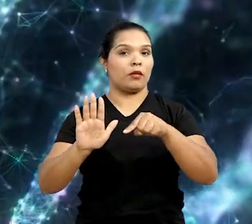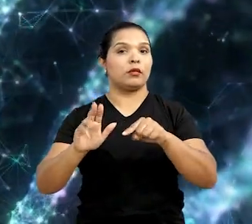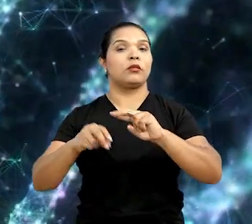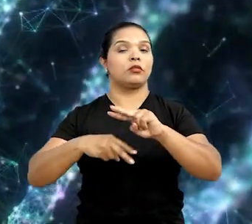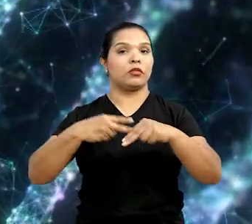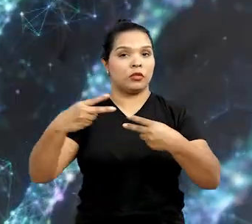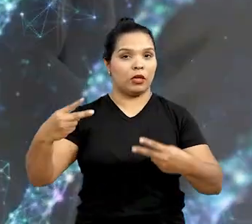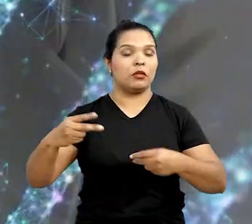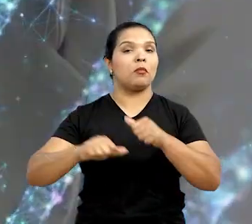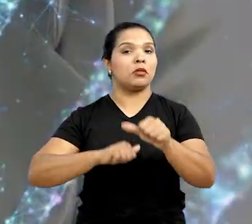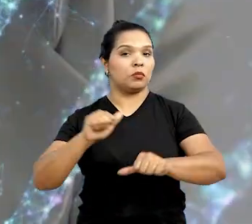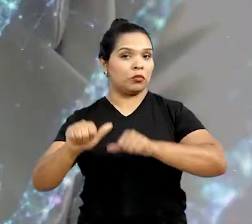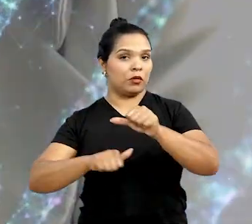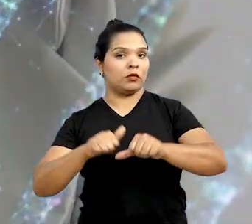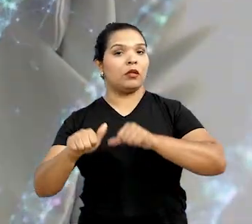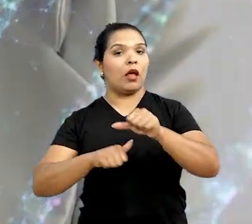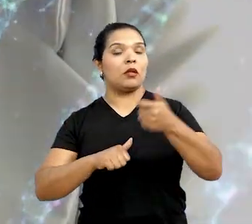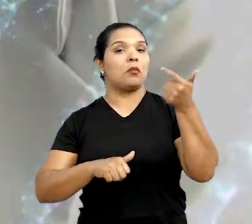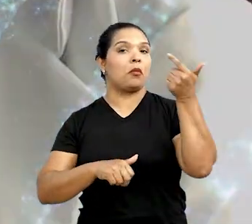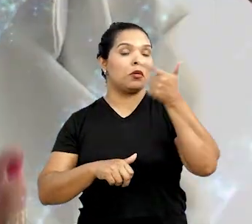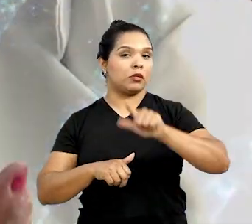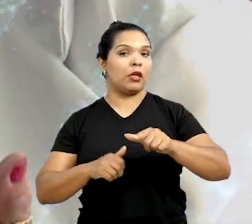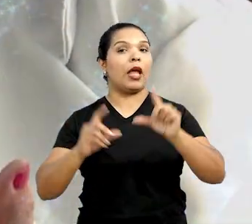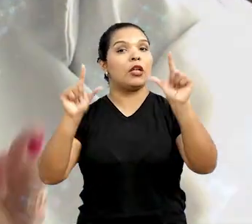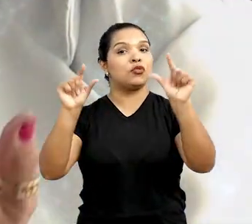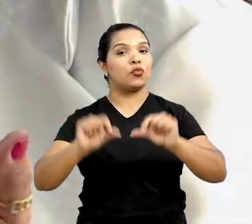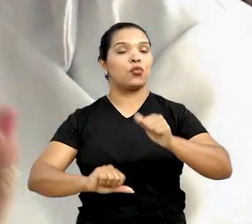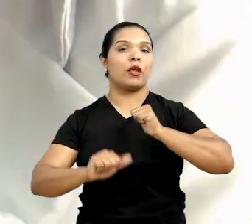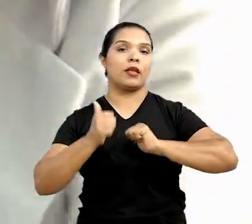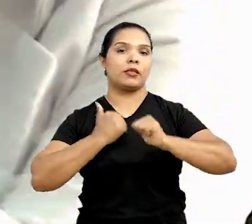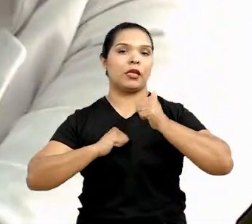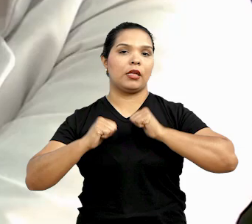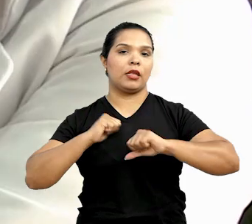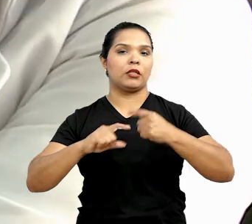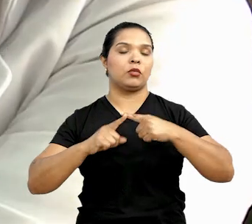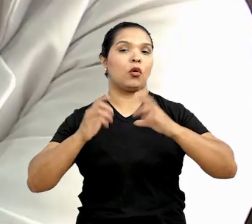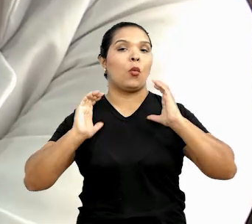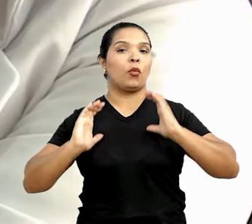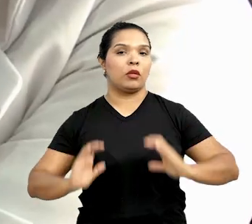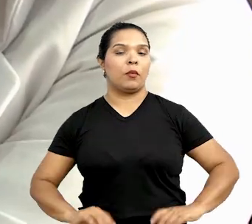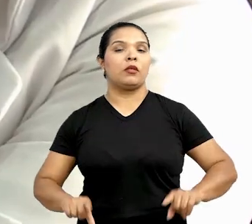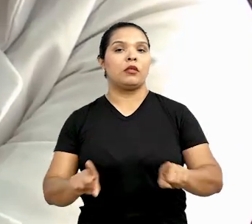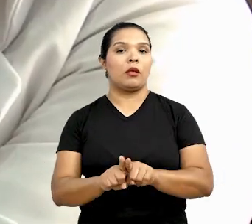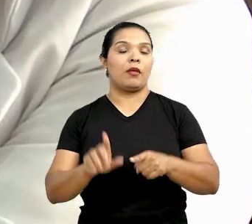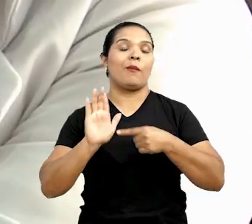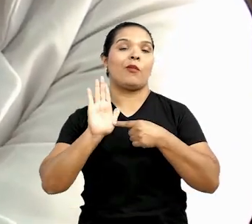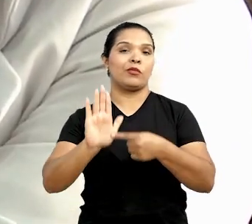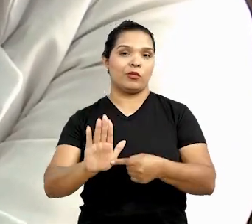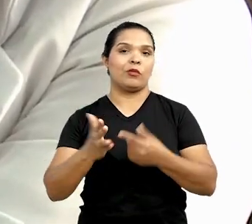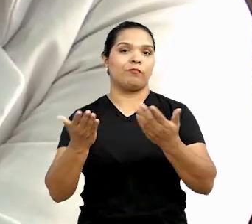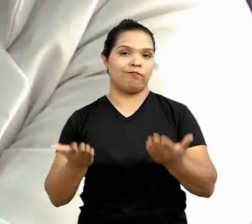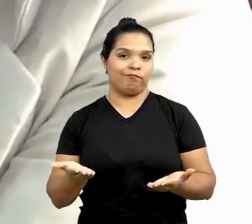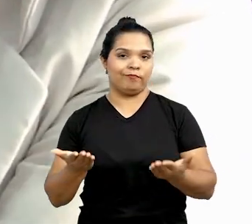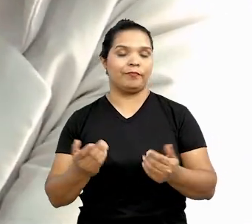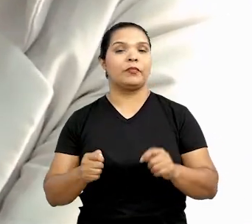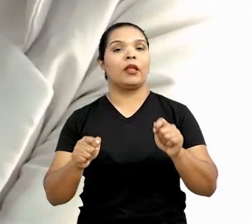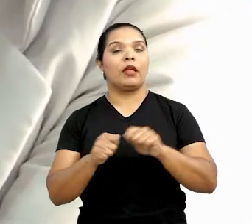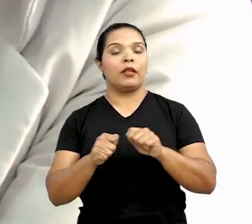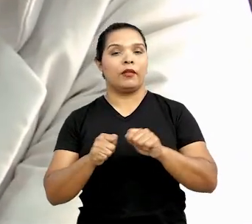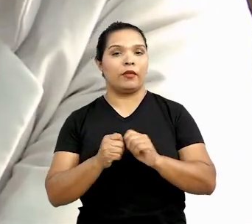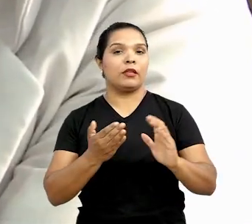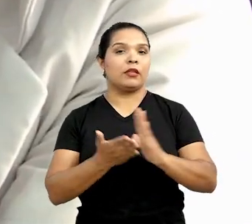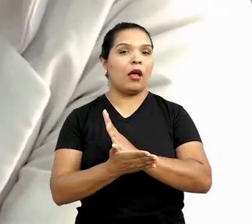genes realmente são modulados. E quando eles são modulados, diminui a ansiedade. Por quê? Porque o comportamento deles também mostrou isso. Né? E a gente